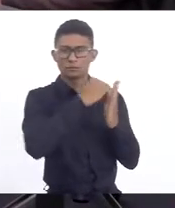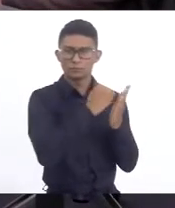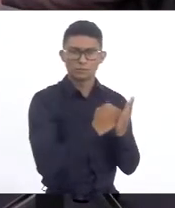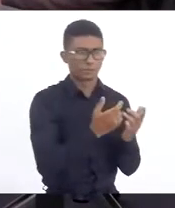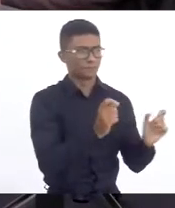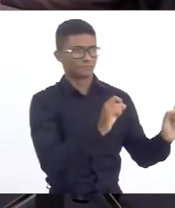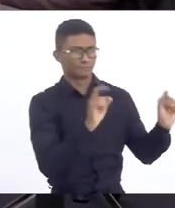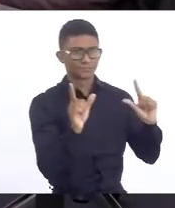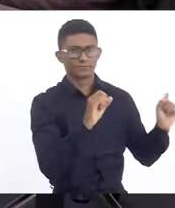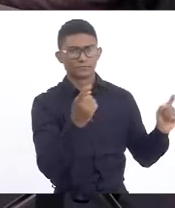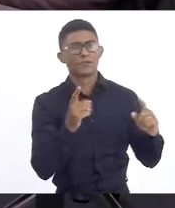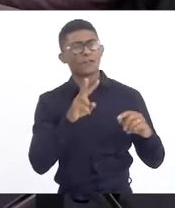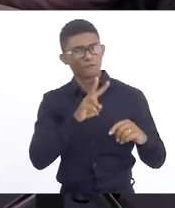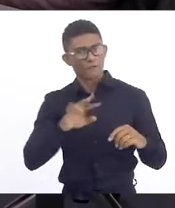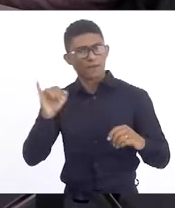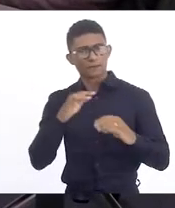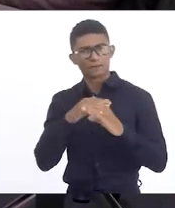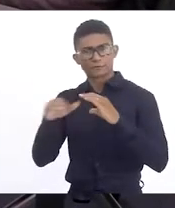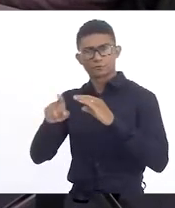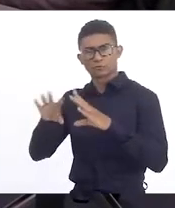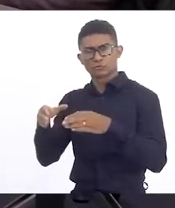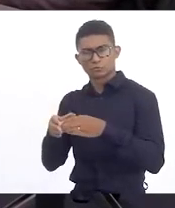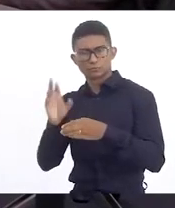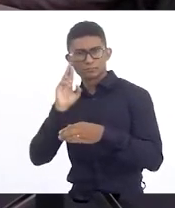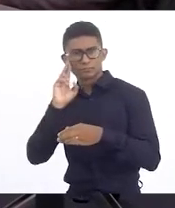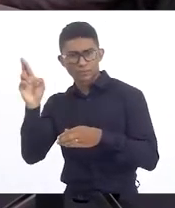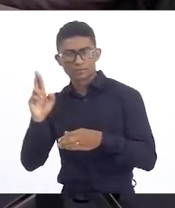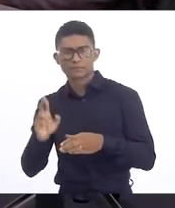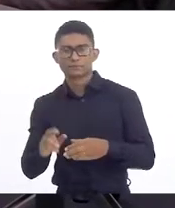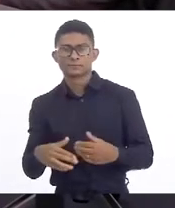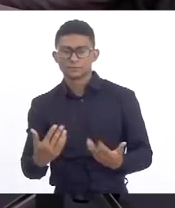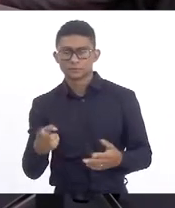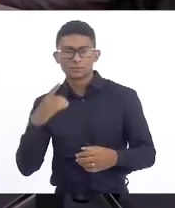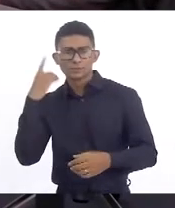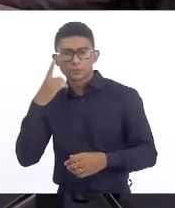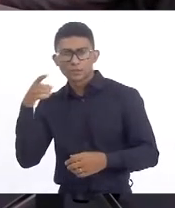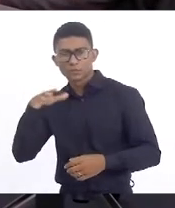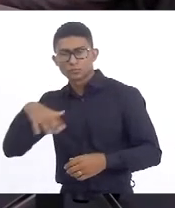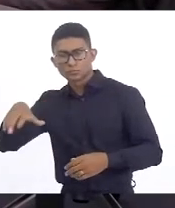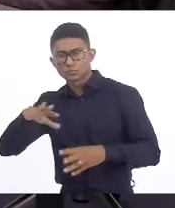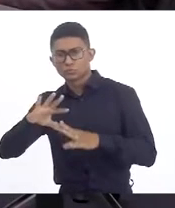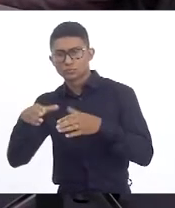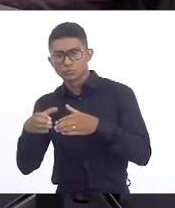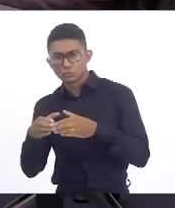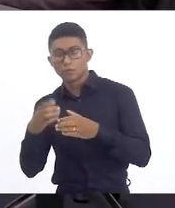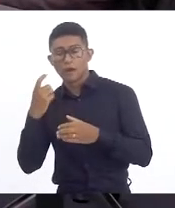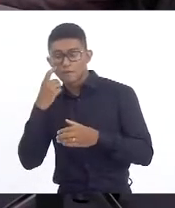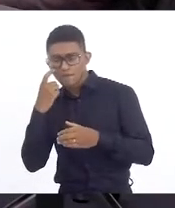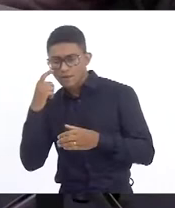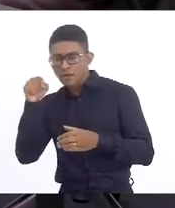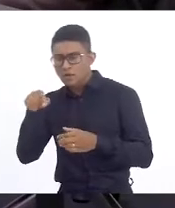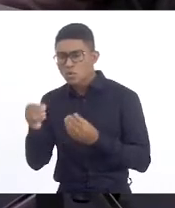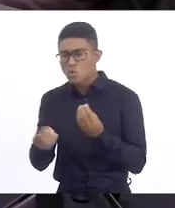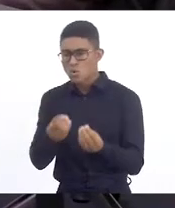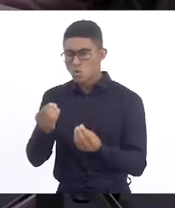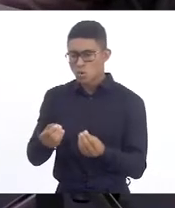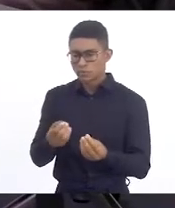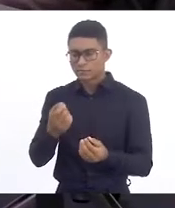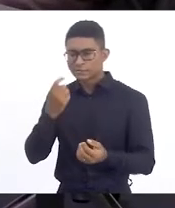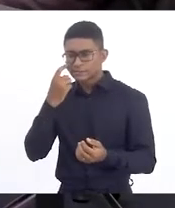os deputados interessados nessa matéria, em conjunto com o Ministério Público, para ver de perto, né, do desembolso de 500